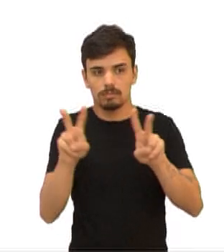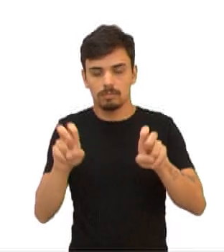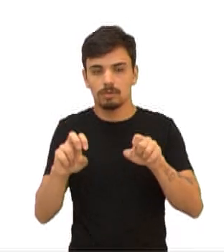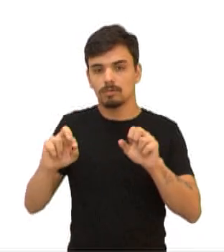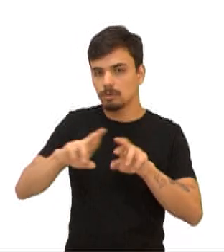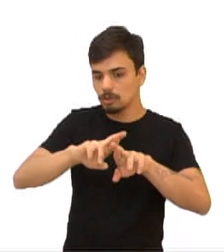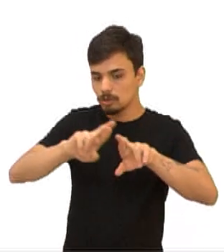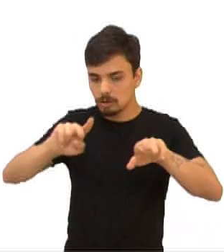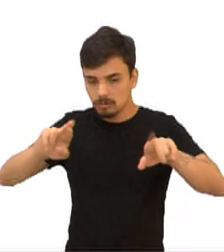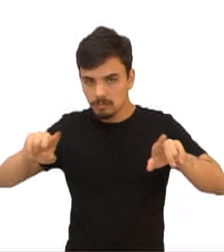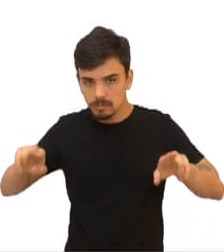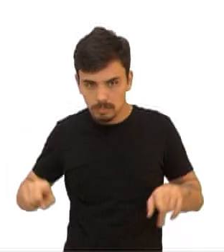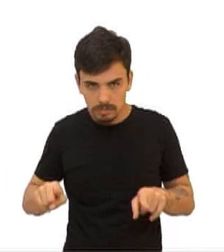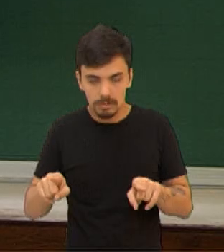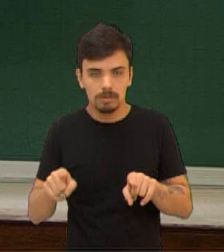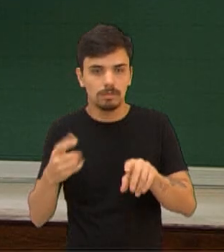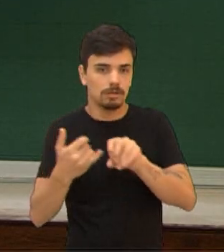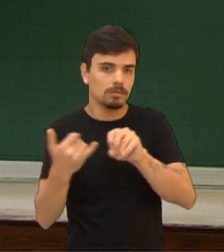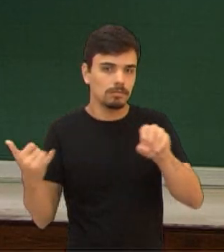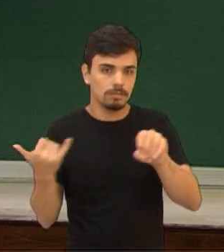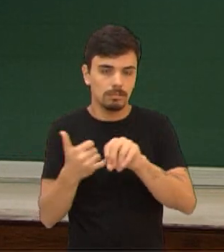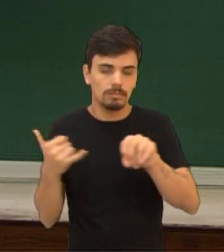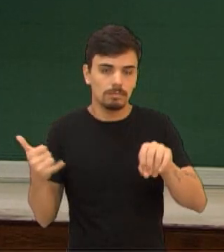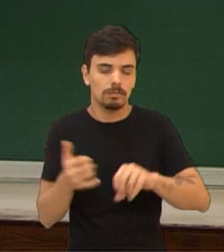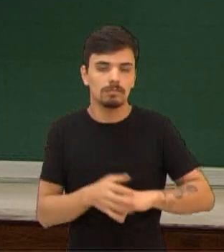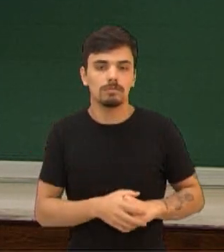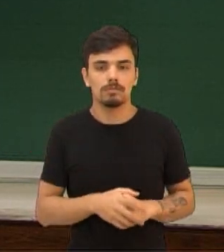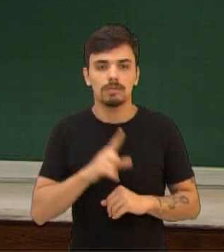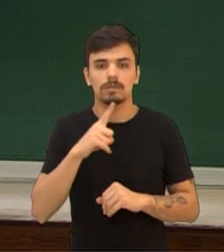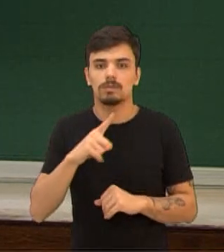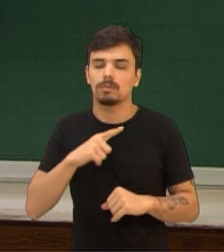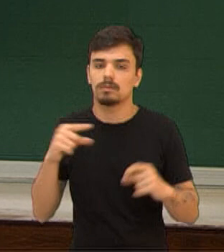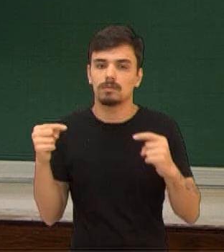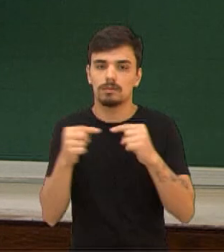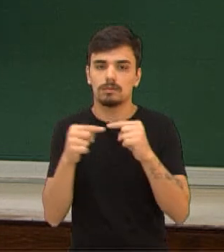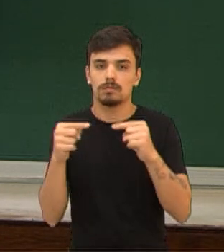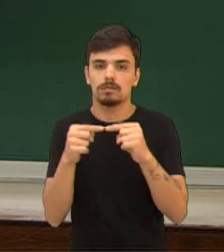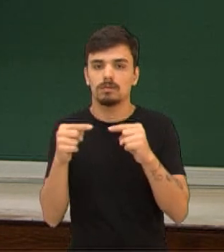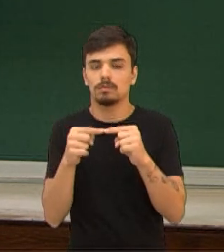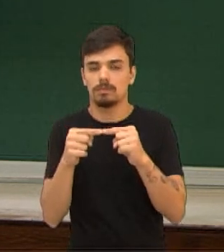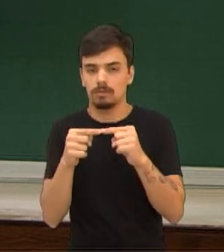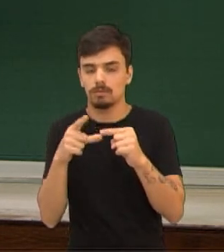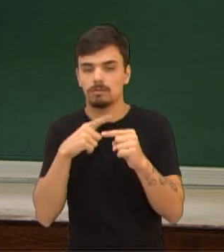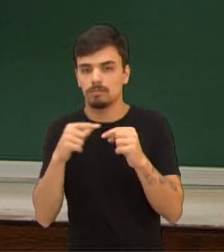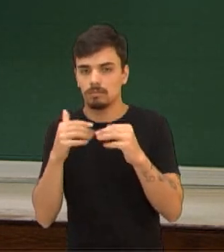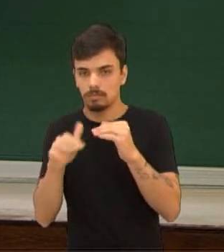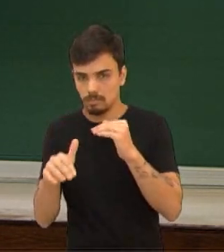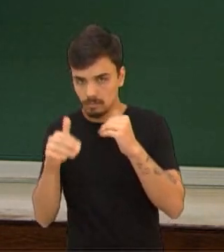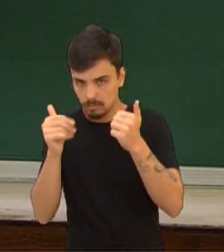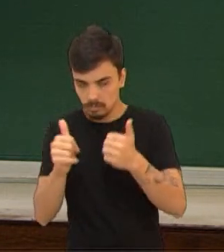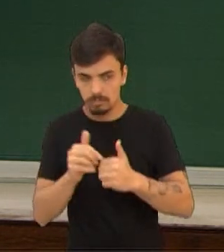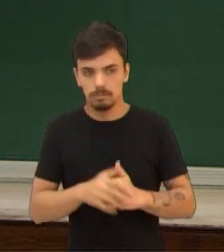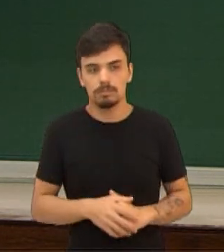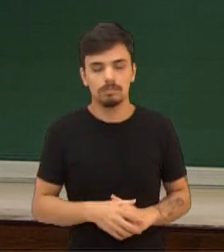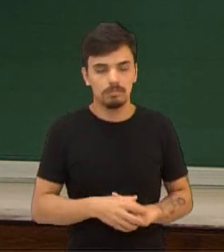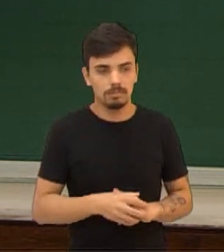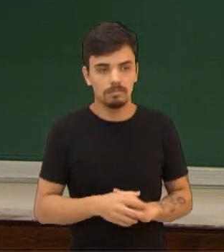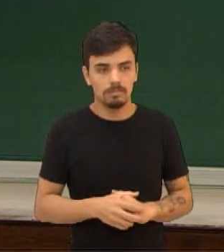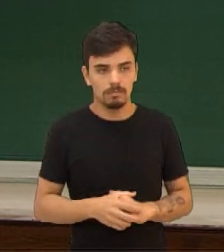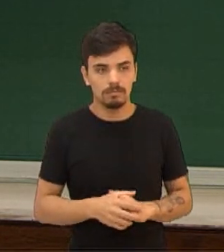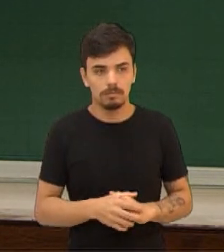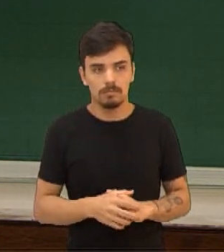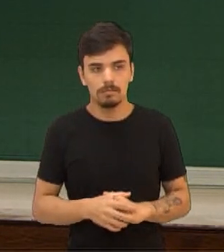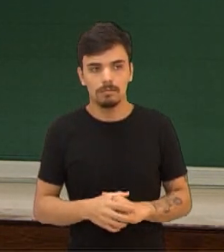mistos de capacitores, tá? Que tem a ligação paralela e a ligação série, ok? Então, olha só.